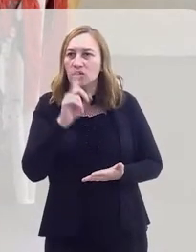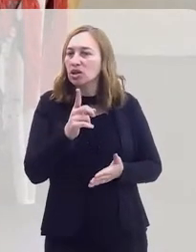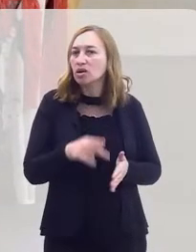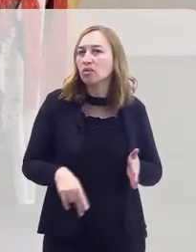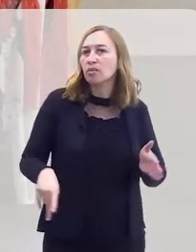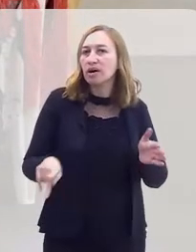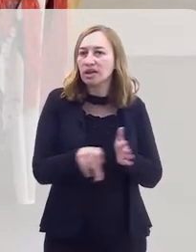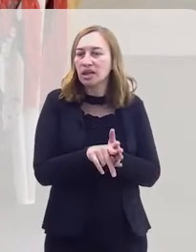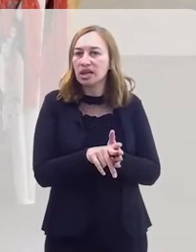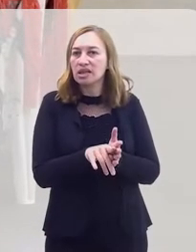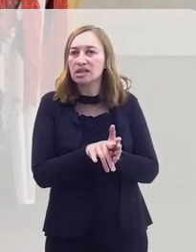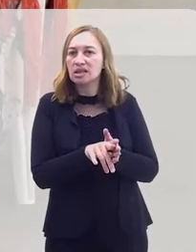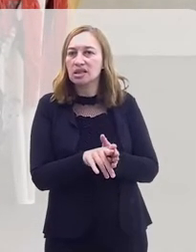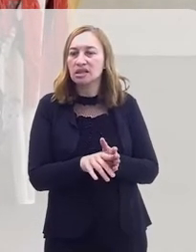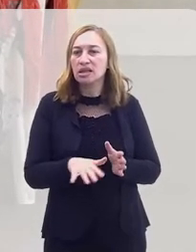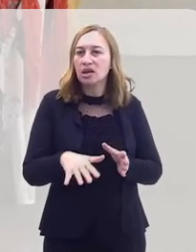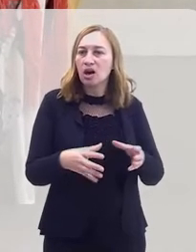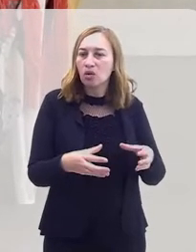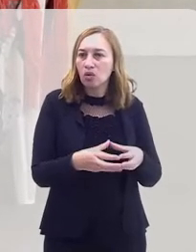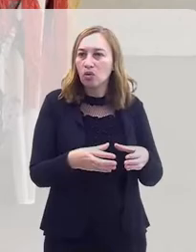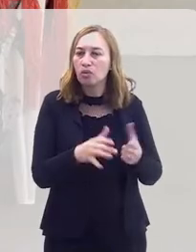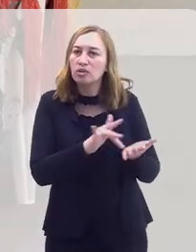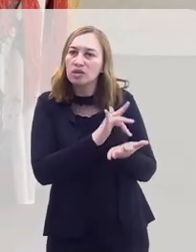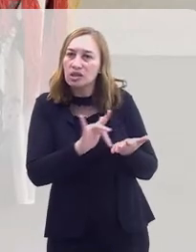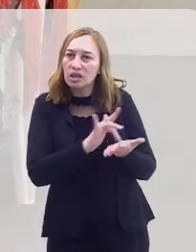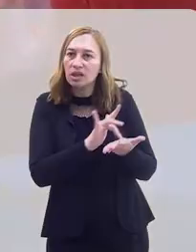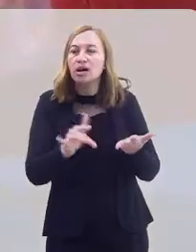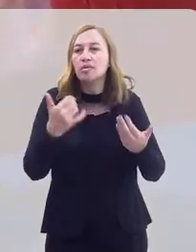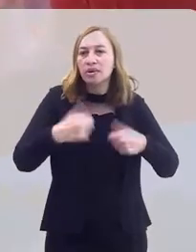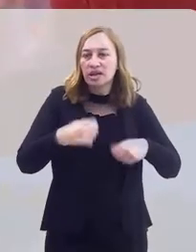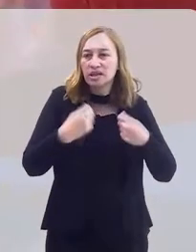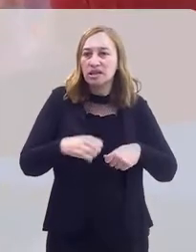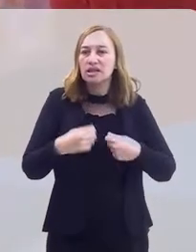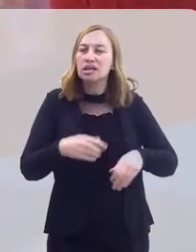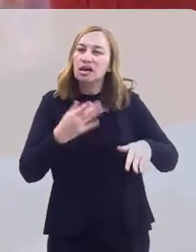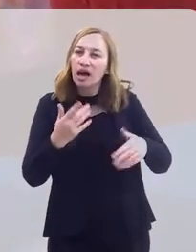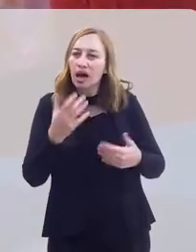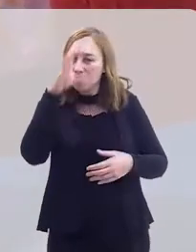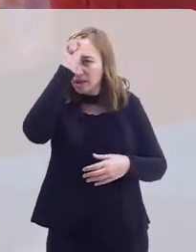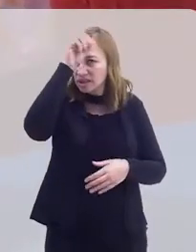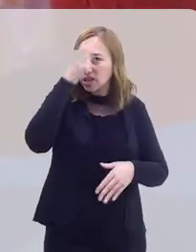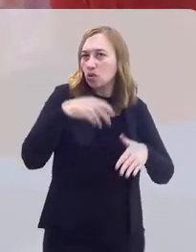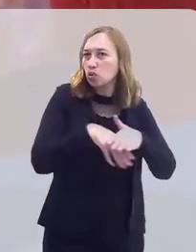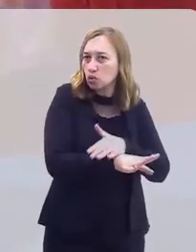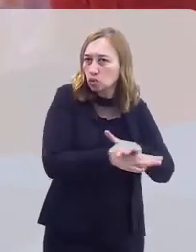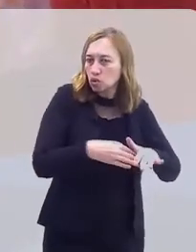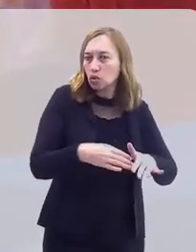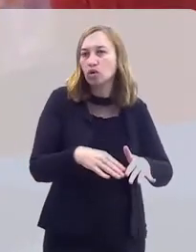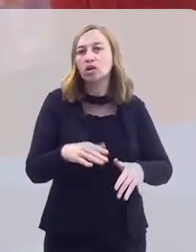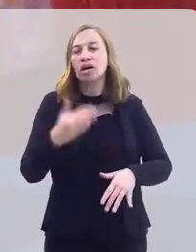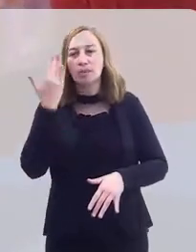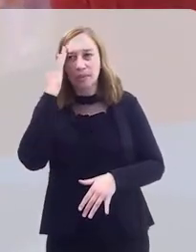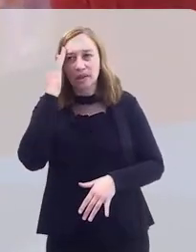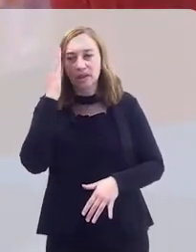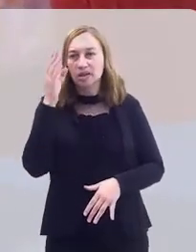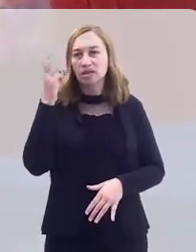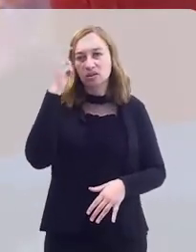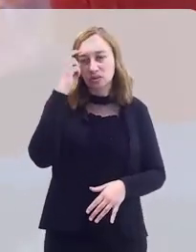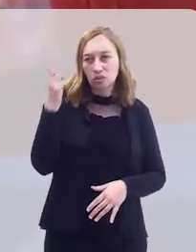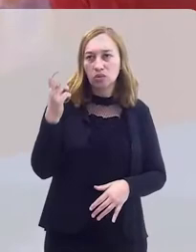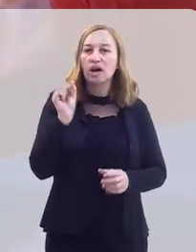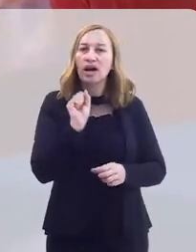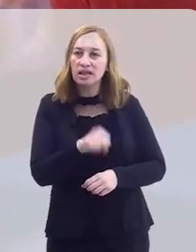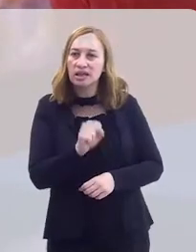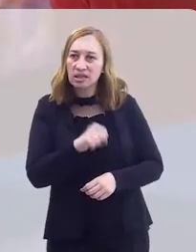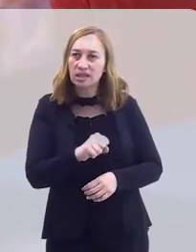pessoa não é da nossa etnia, ela primeiramente tem que entender os nossos hábitos e costumes, aprender a nossa